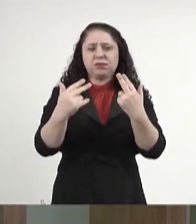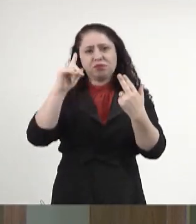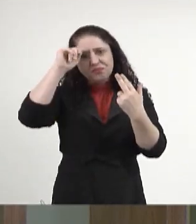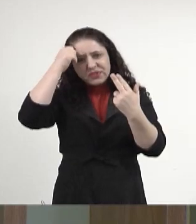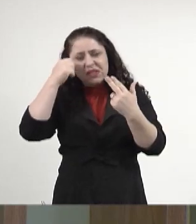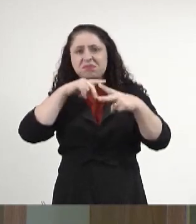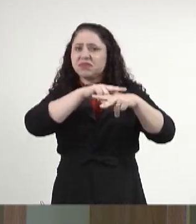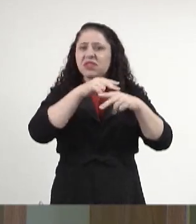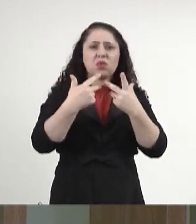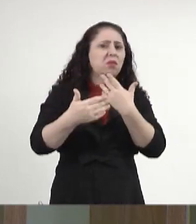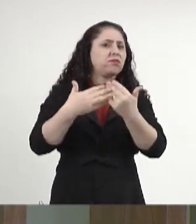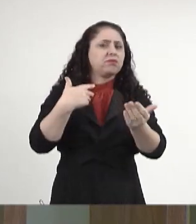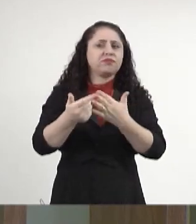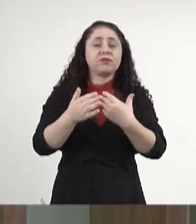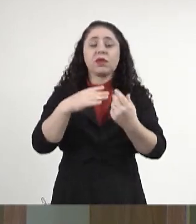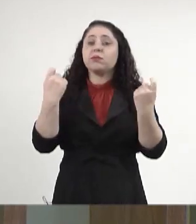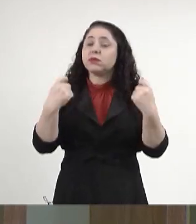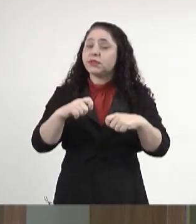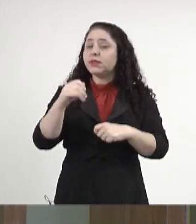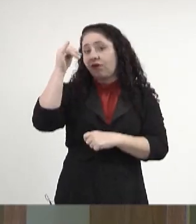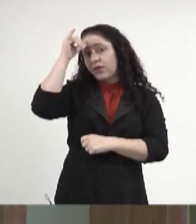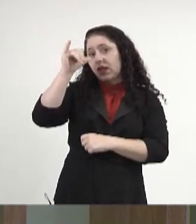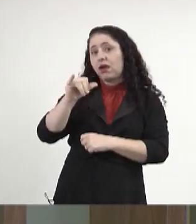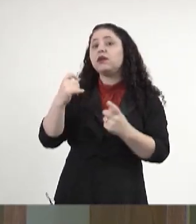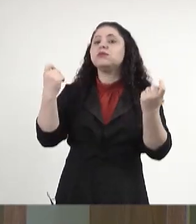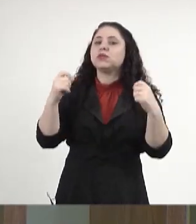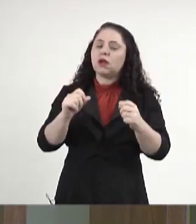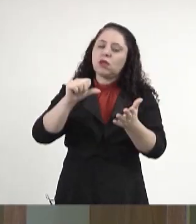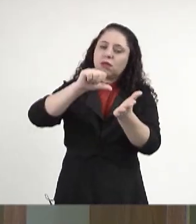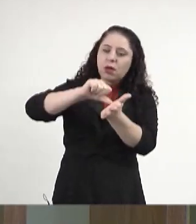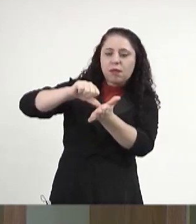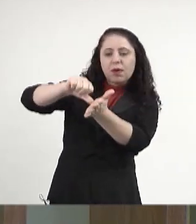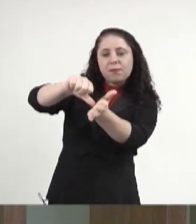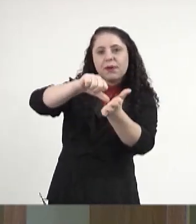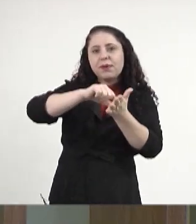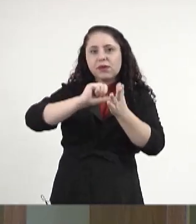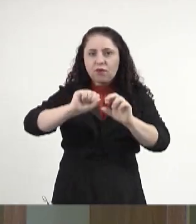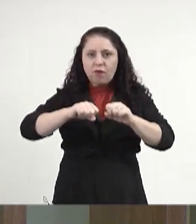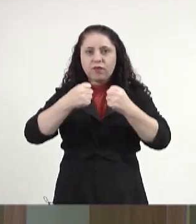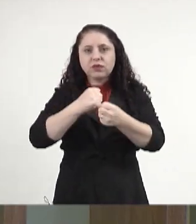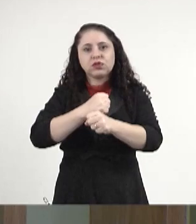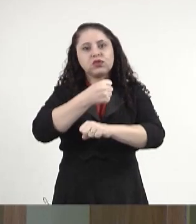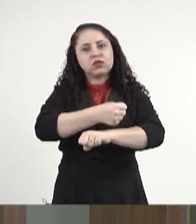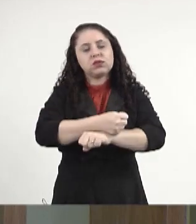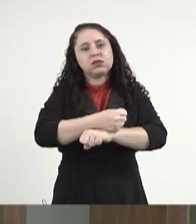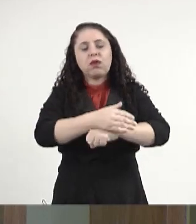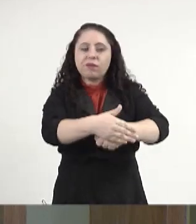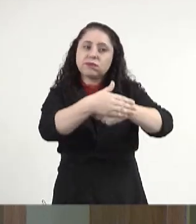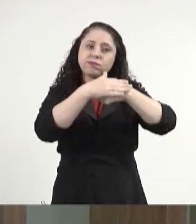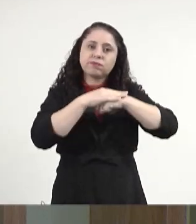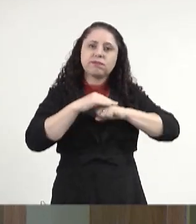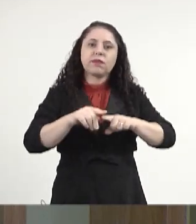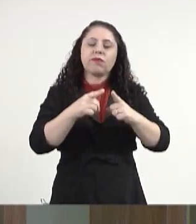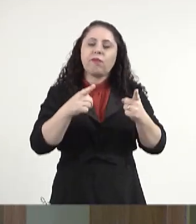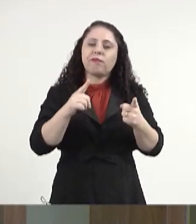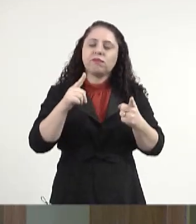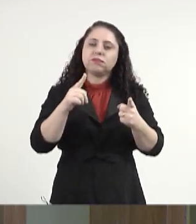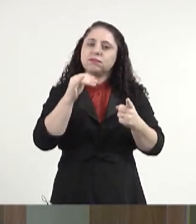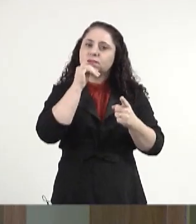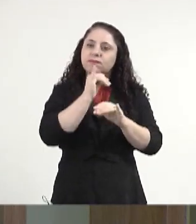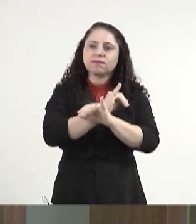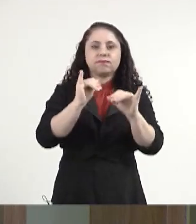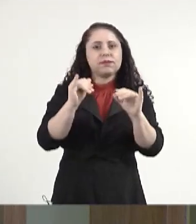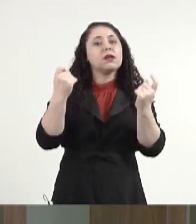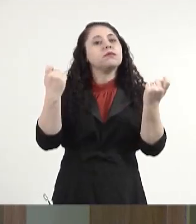precisamos atacar na raiz desse problema. Claro que nós precisamos de uma rede de enfrentamento, de uma rede de acolhimento. Agora, essas ocorrências, por